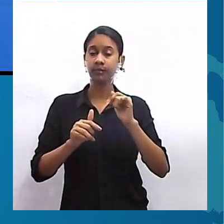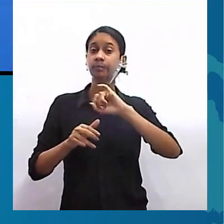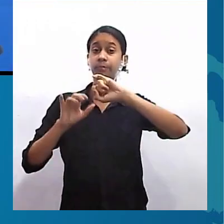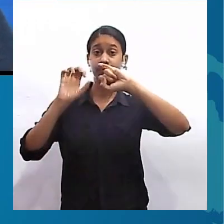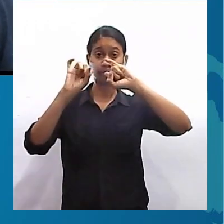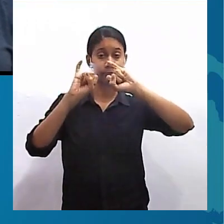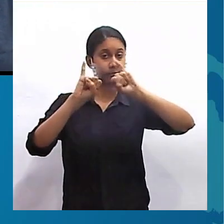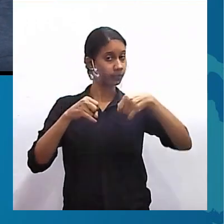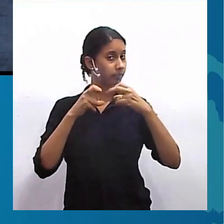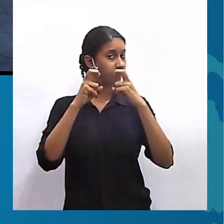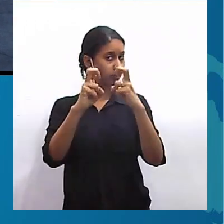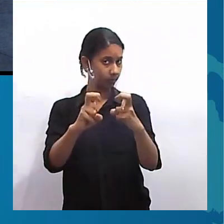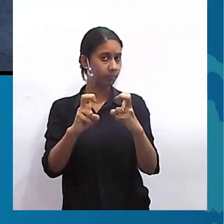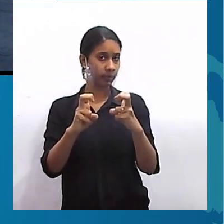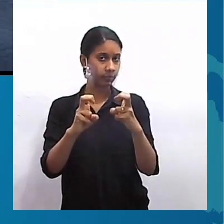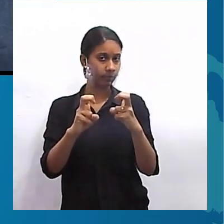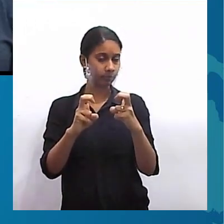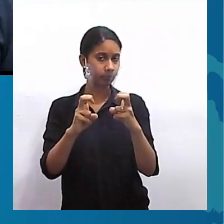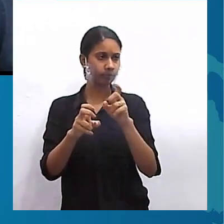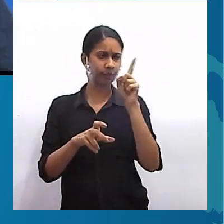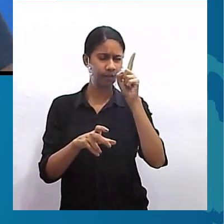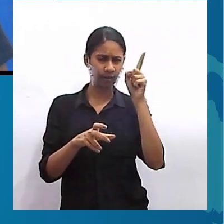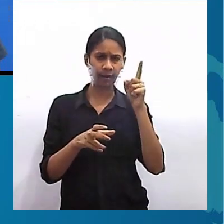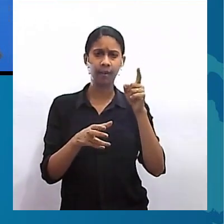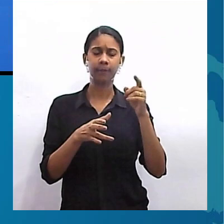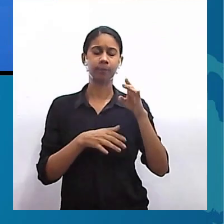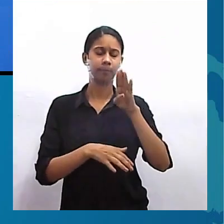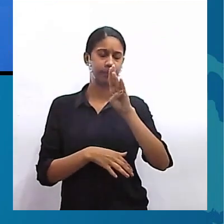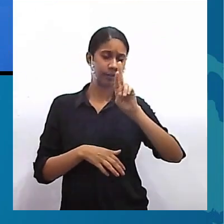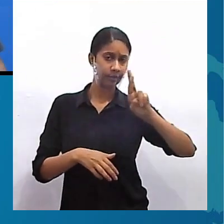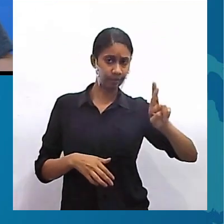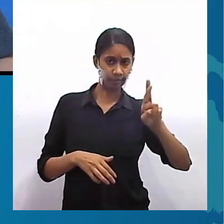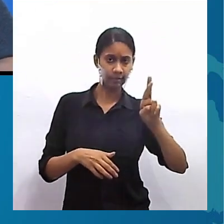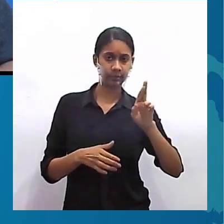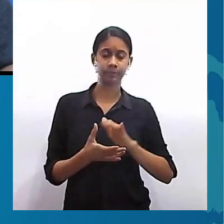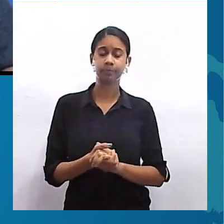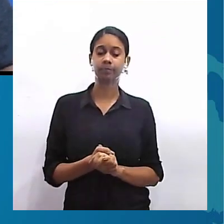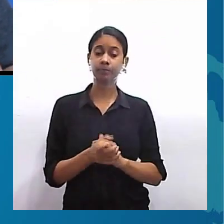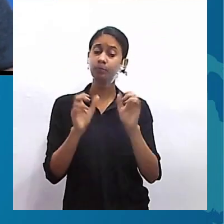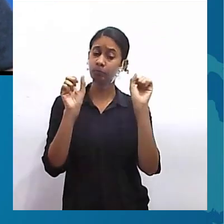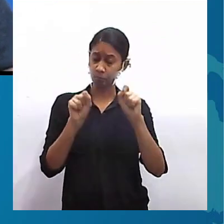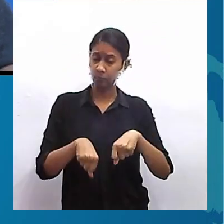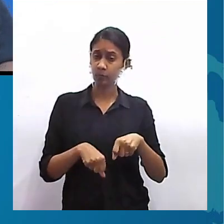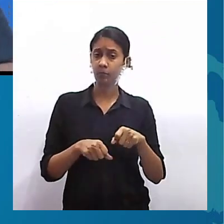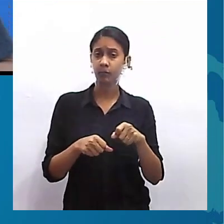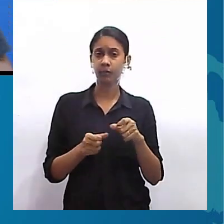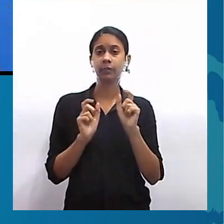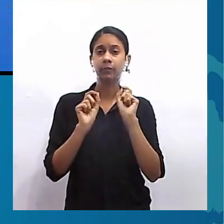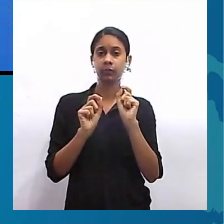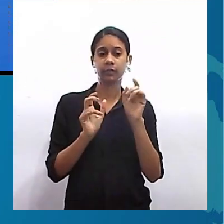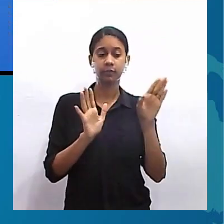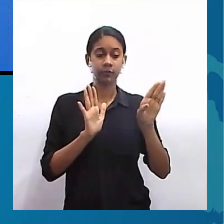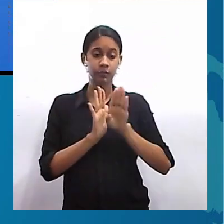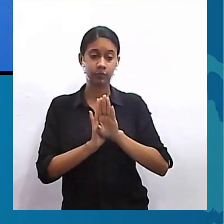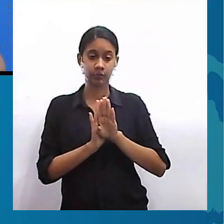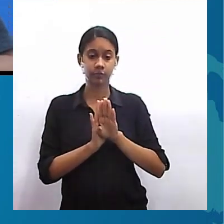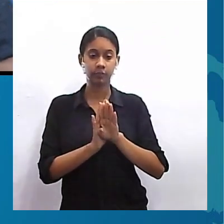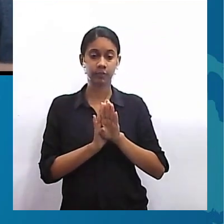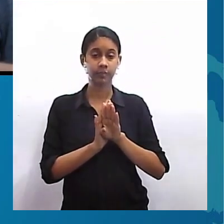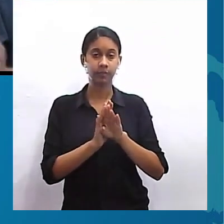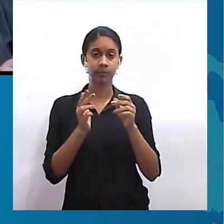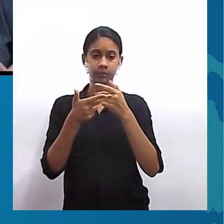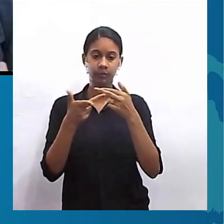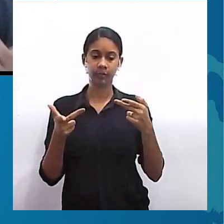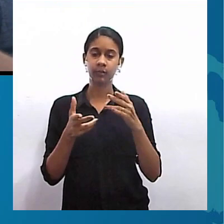na BR-101. Eu posso ter um recebimento crítico, uma carga crítica